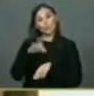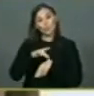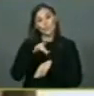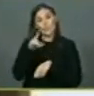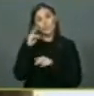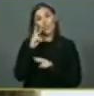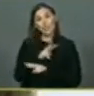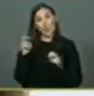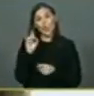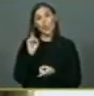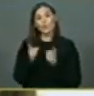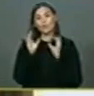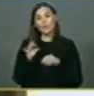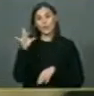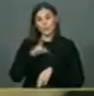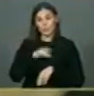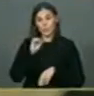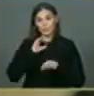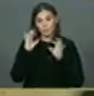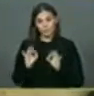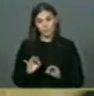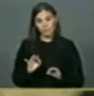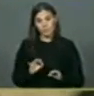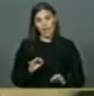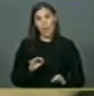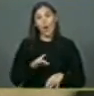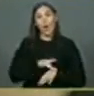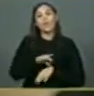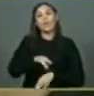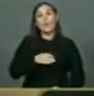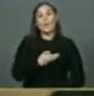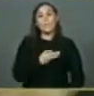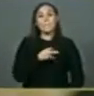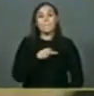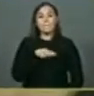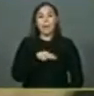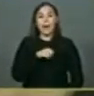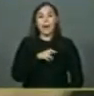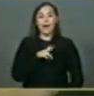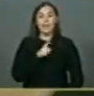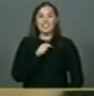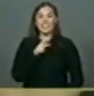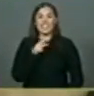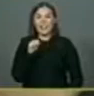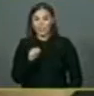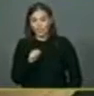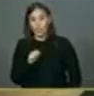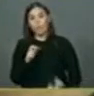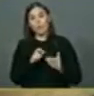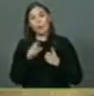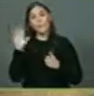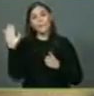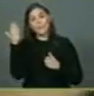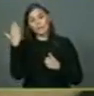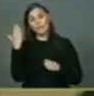que a minha doença se situava no pâncreas. Portanto, essa foi a lesão primária no pâncreas e o